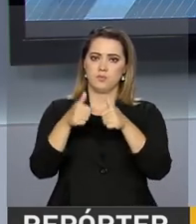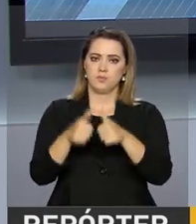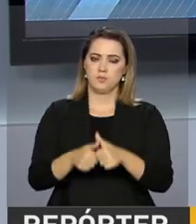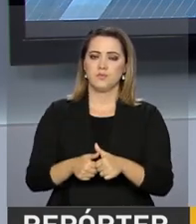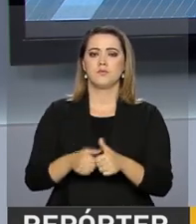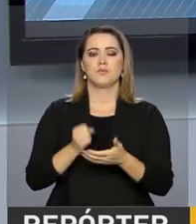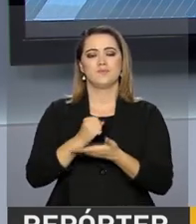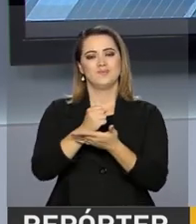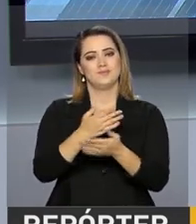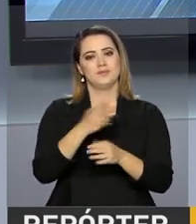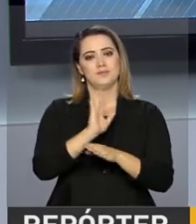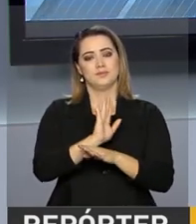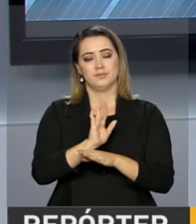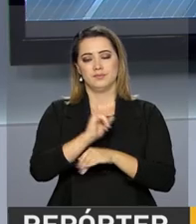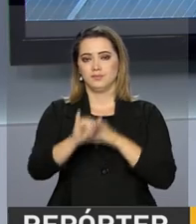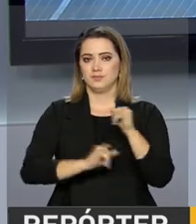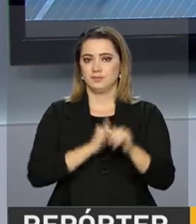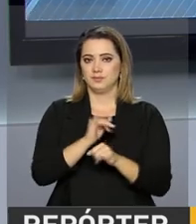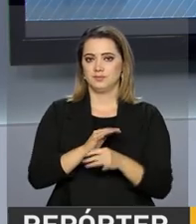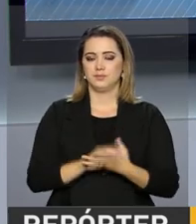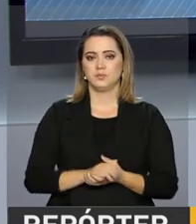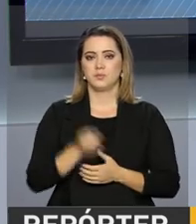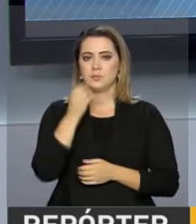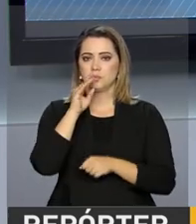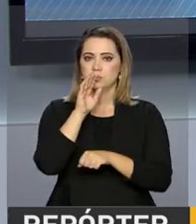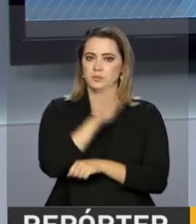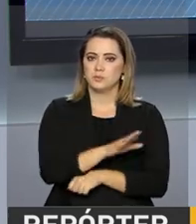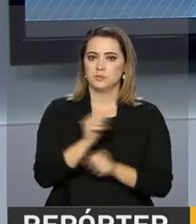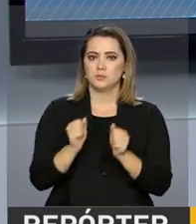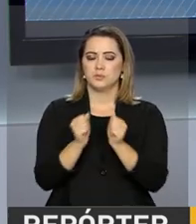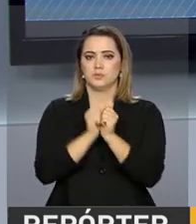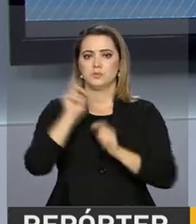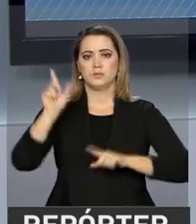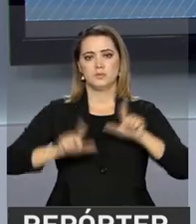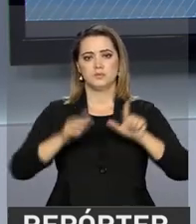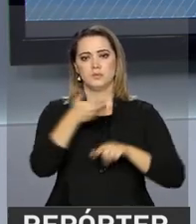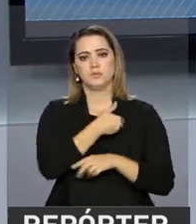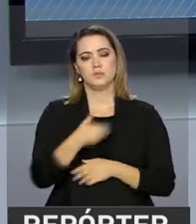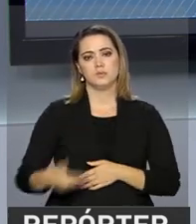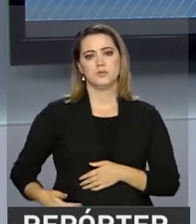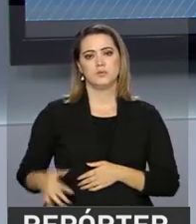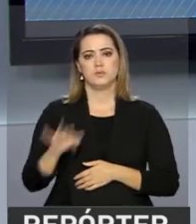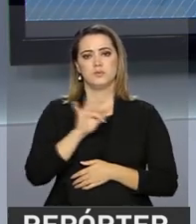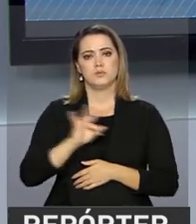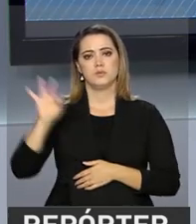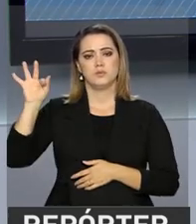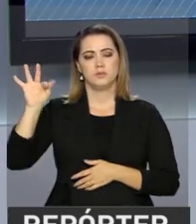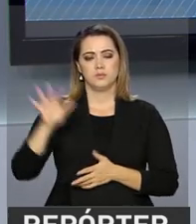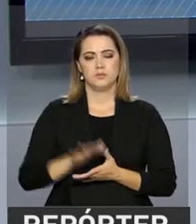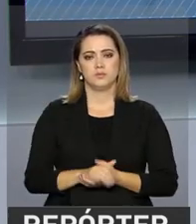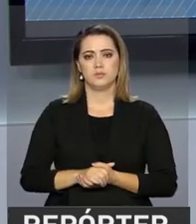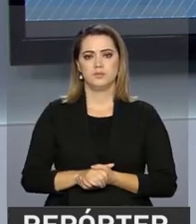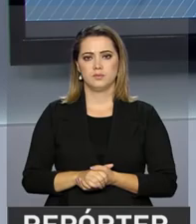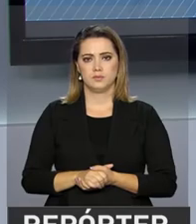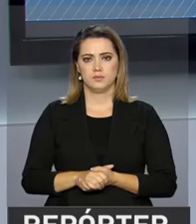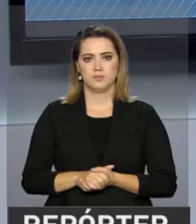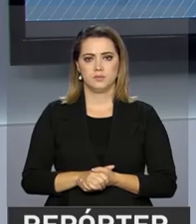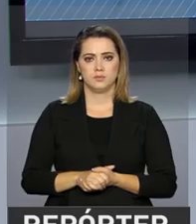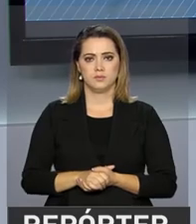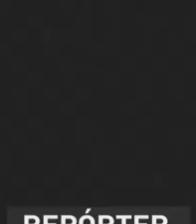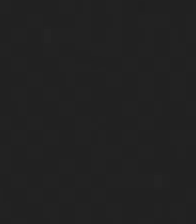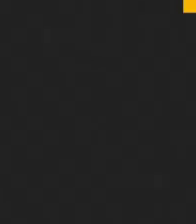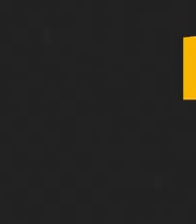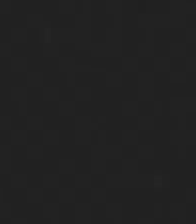programação está disponível na internet uma boa tarde pra você continue com a gente aqui na nbr a tv do governo federal